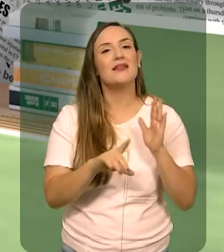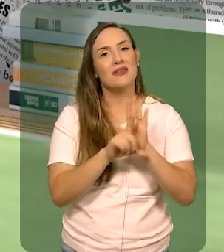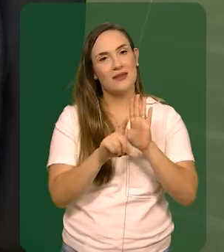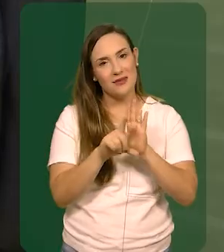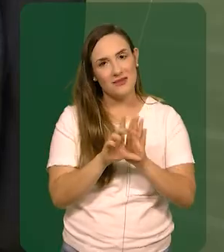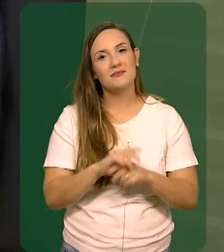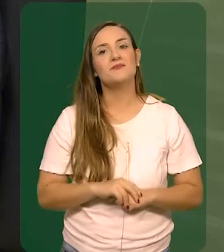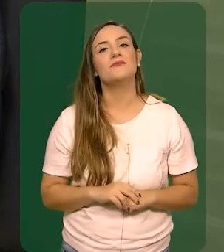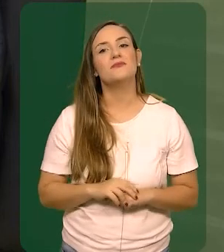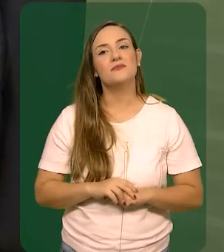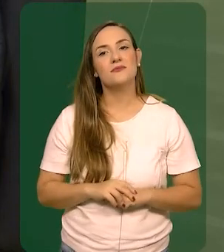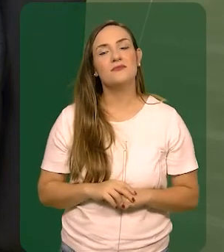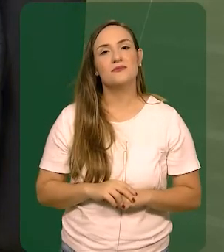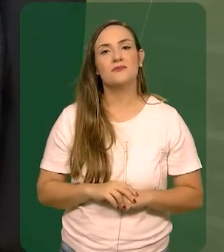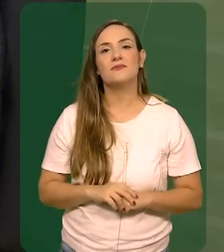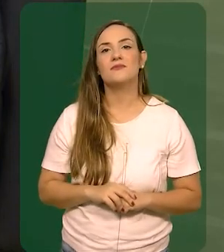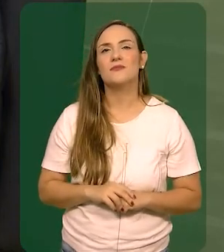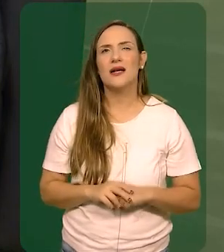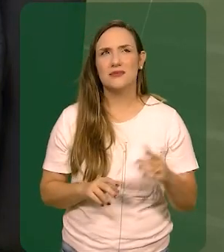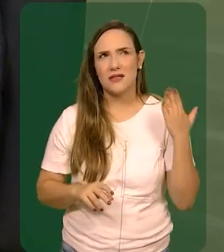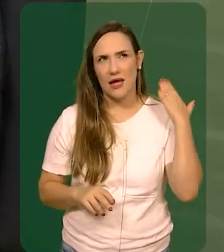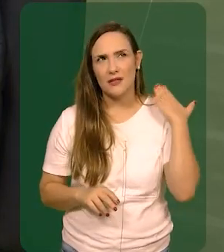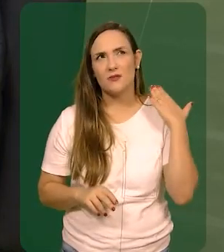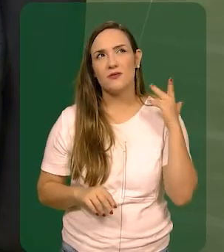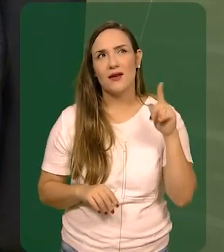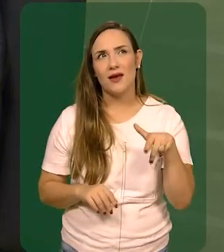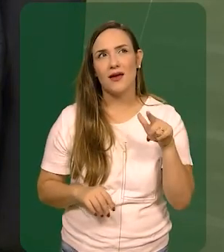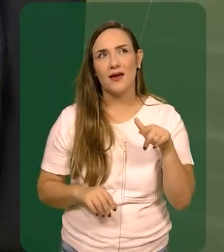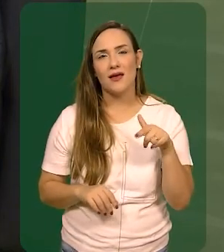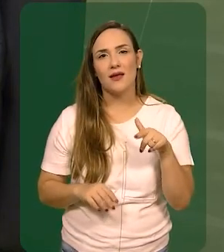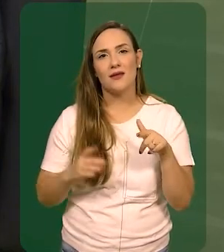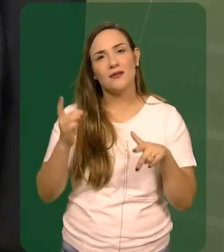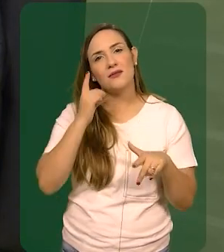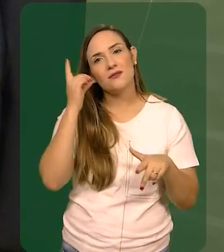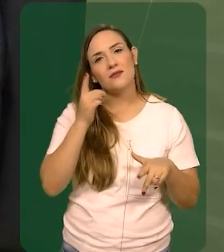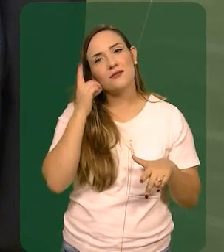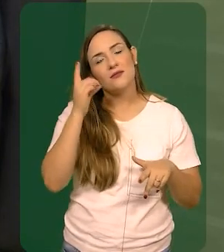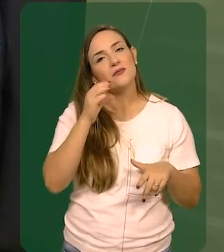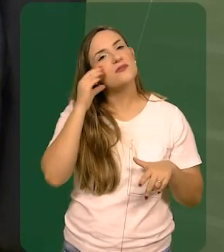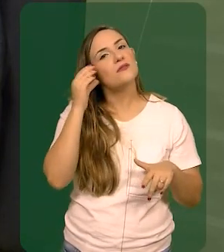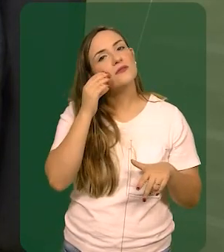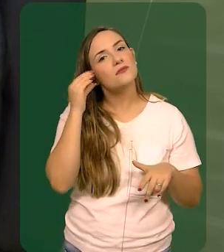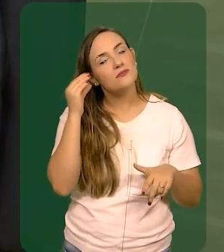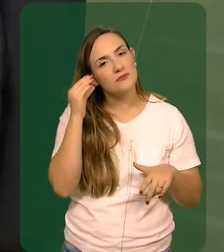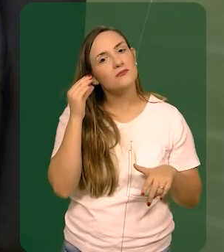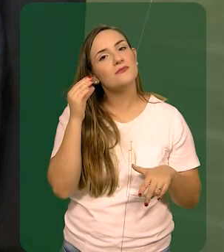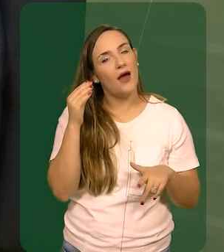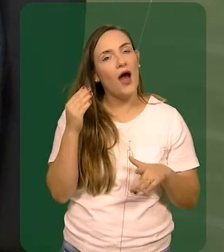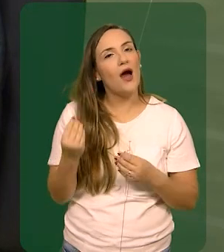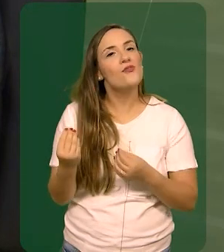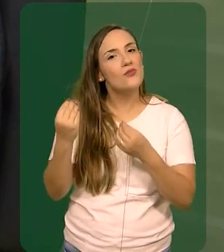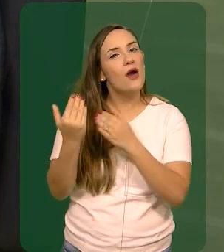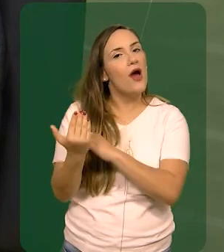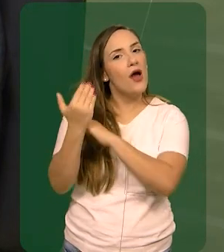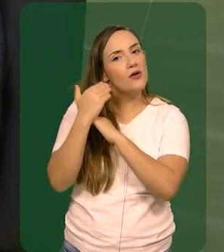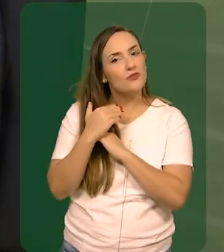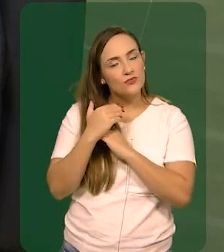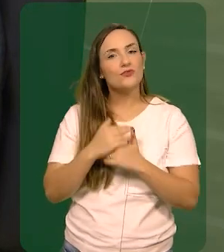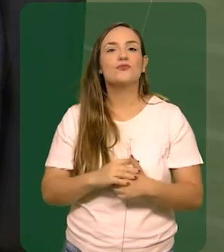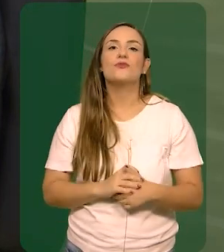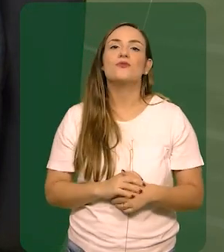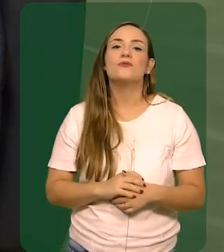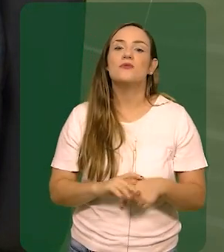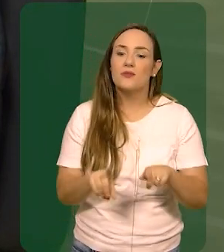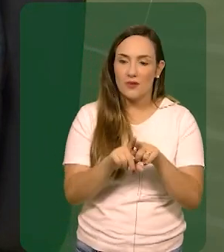é um programa regido por lei. Por lei, né, exatamente. por lei. Ainda na época era nosso deputado João César Mato Grosso, né, que